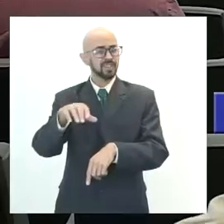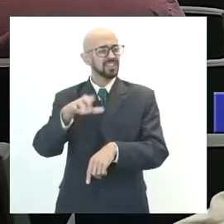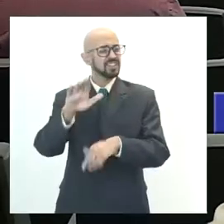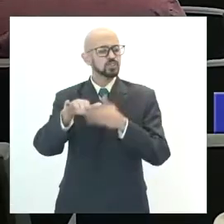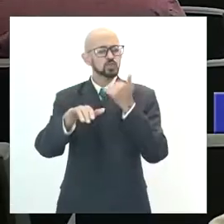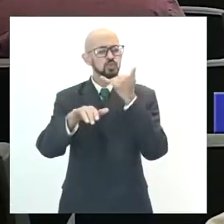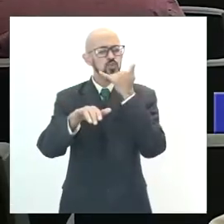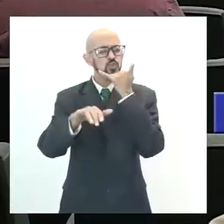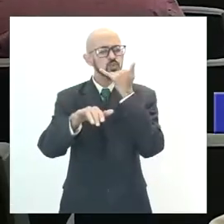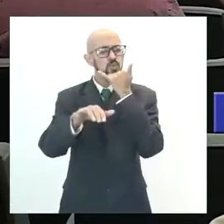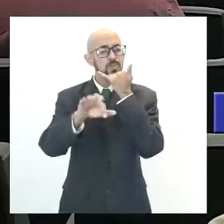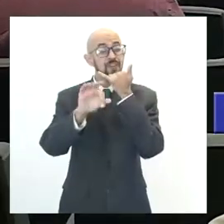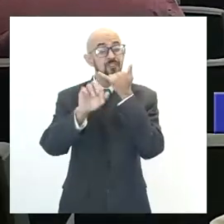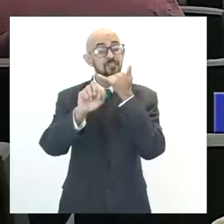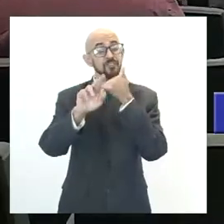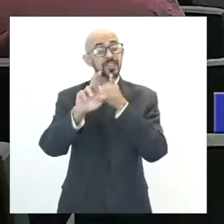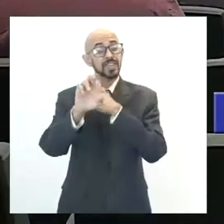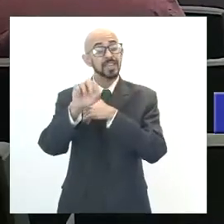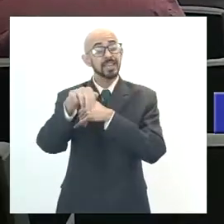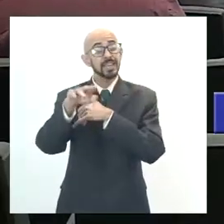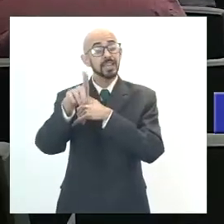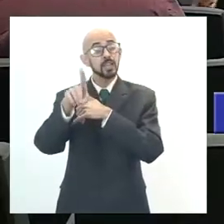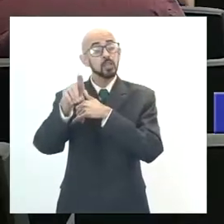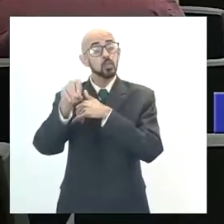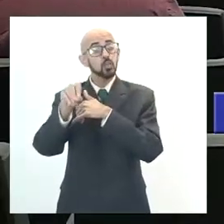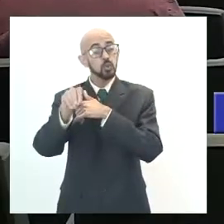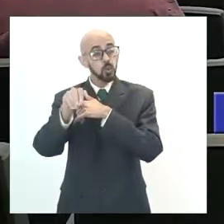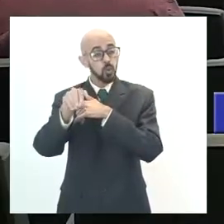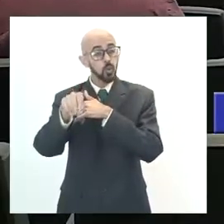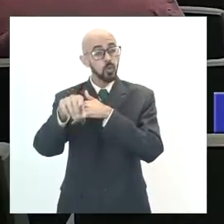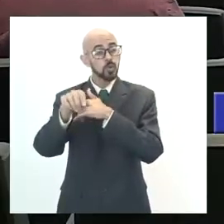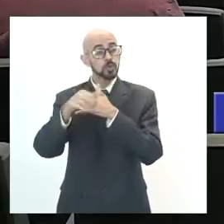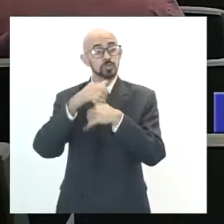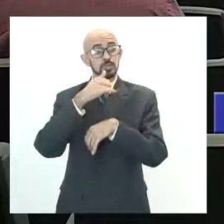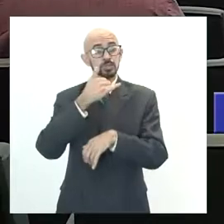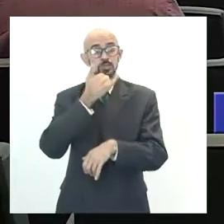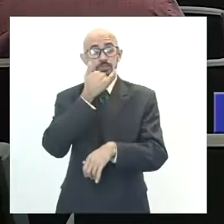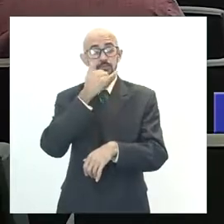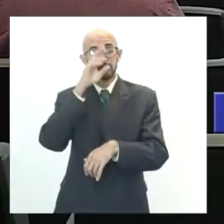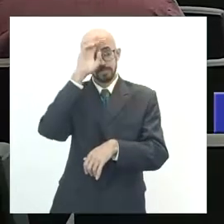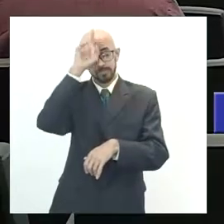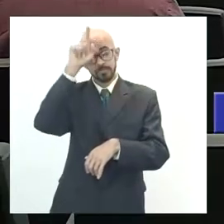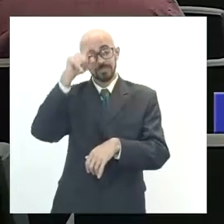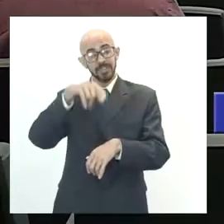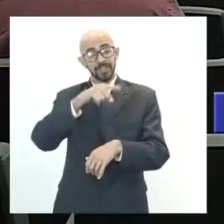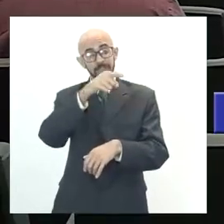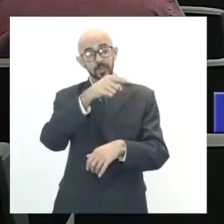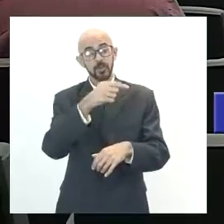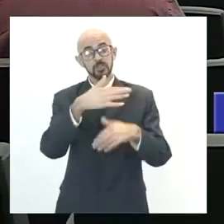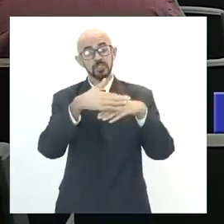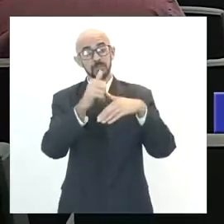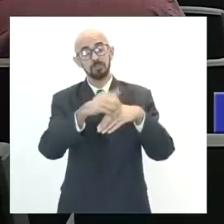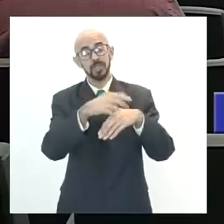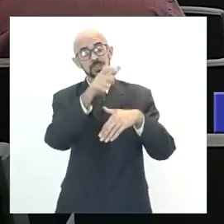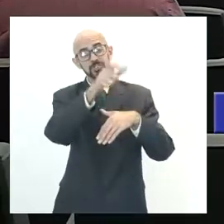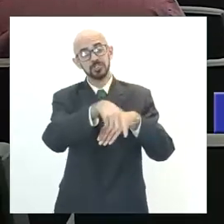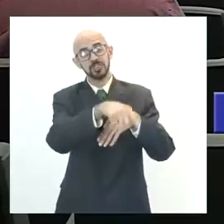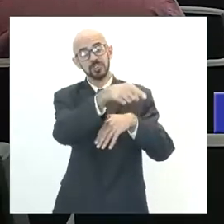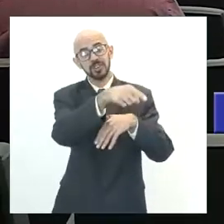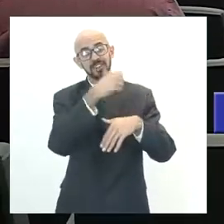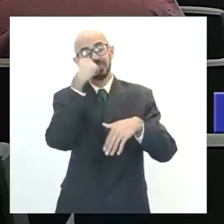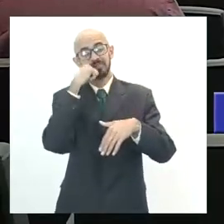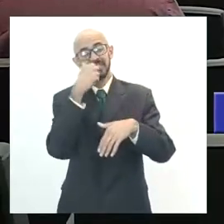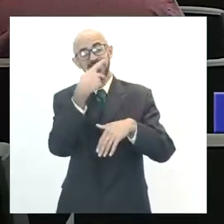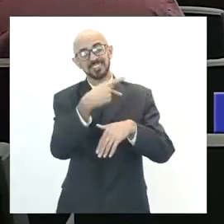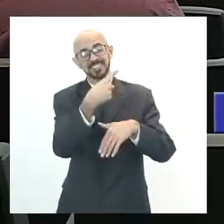chuva Fernando o Fernando o Fernando deve ser sua porção mulher que faleceu aqui na